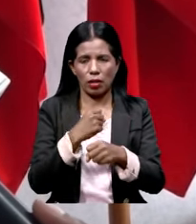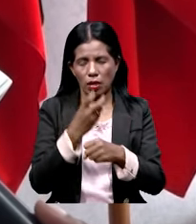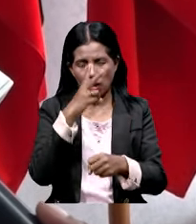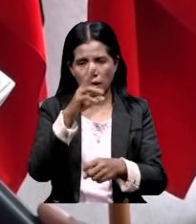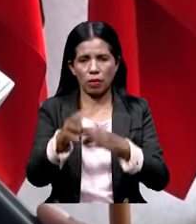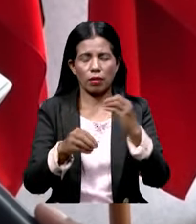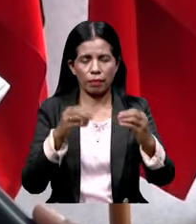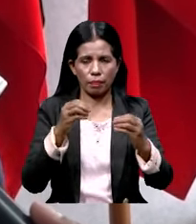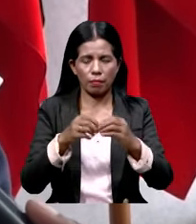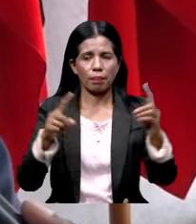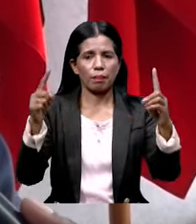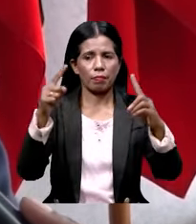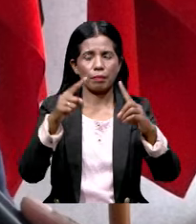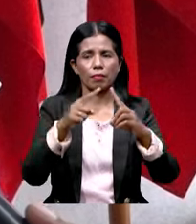vai ha